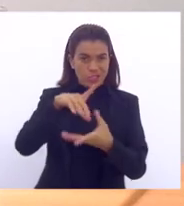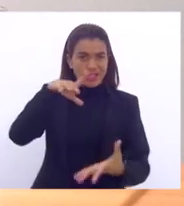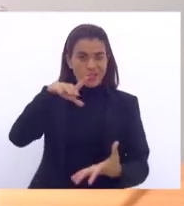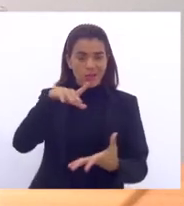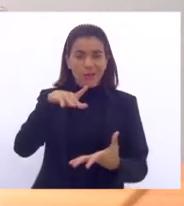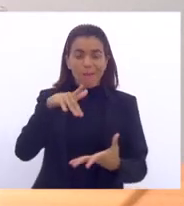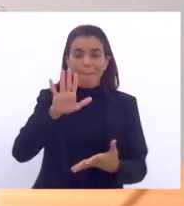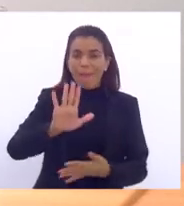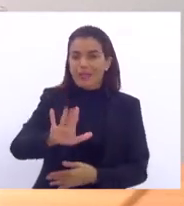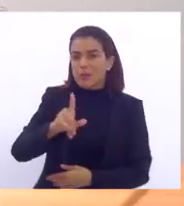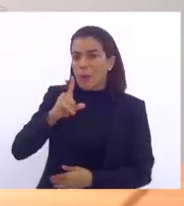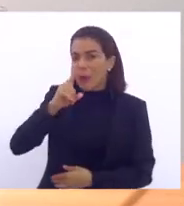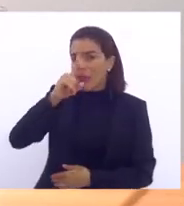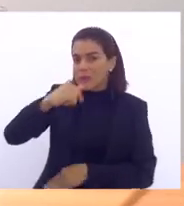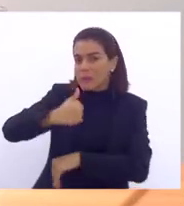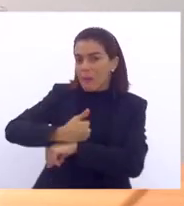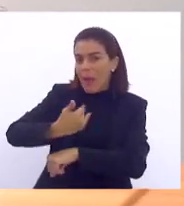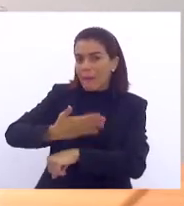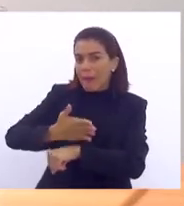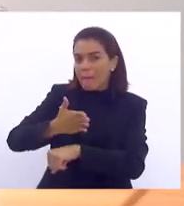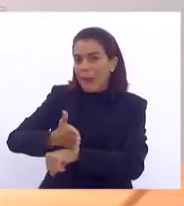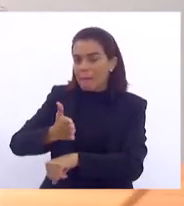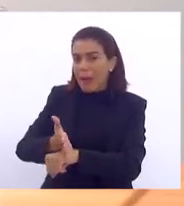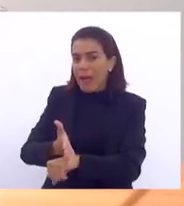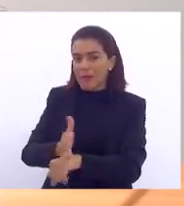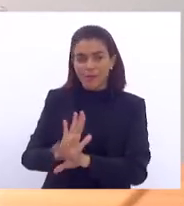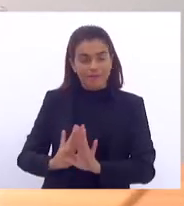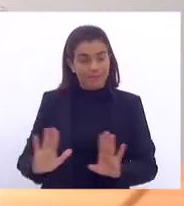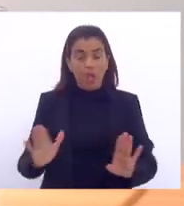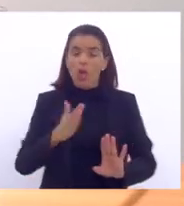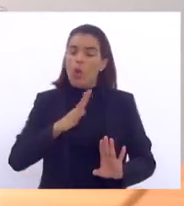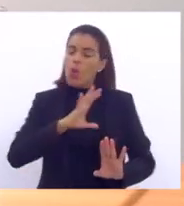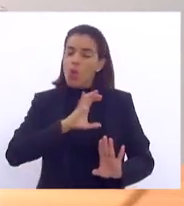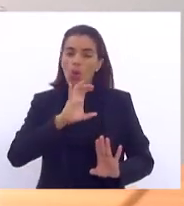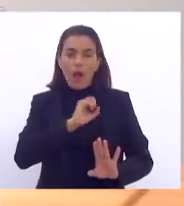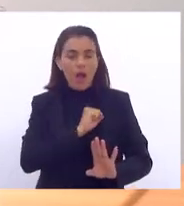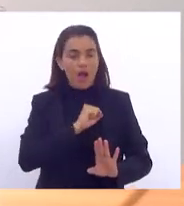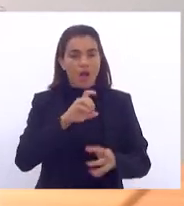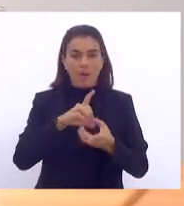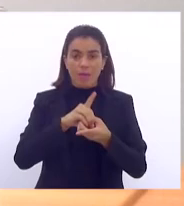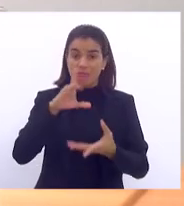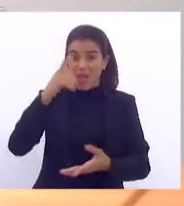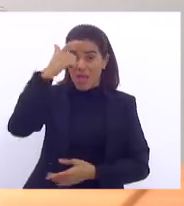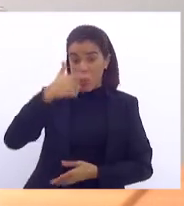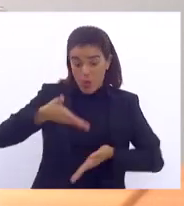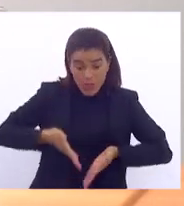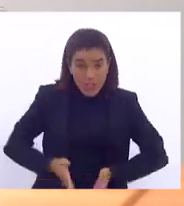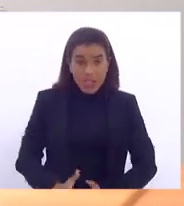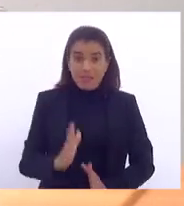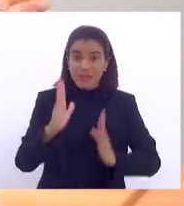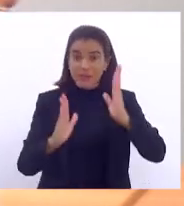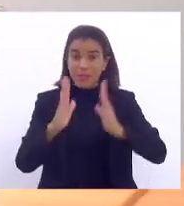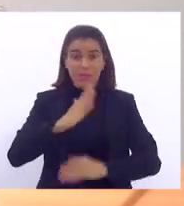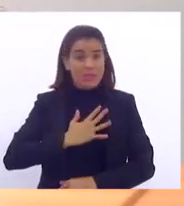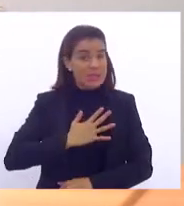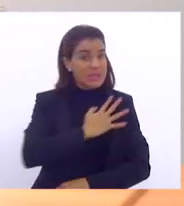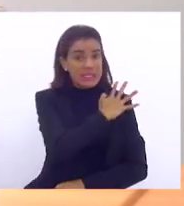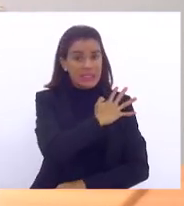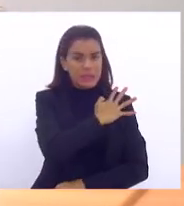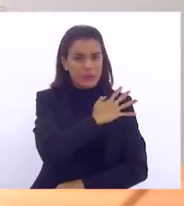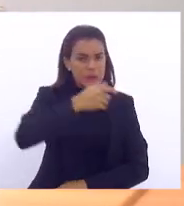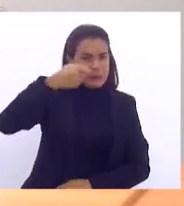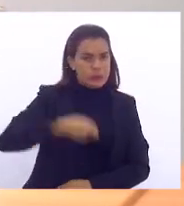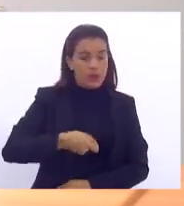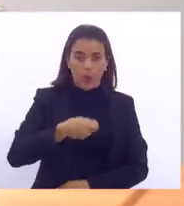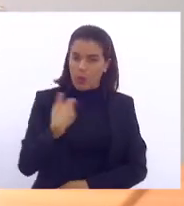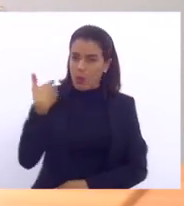correndo risco a todo tempo dout nós Eu amo a democracia eu nasci na ditadura e eu não quero a ditadura de